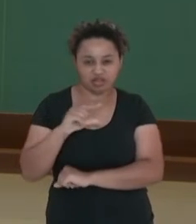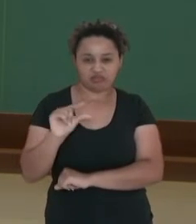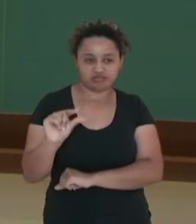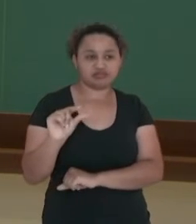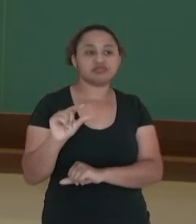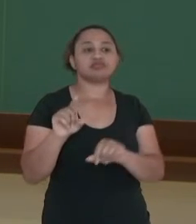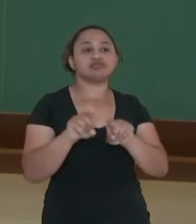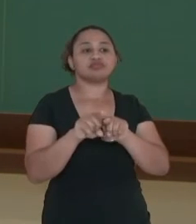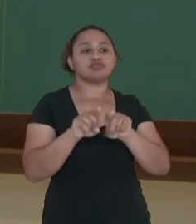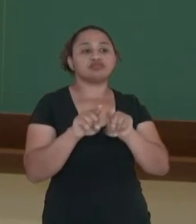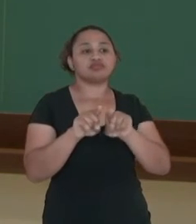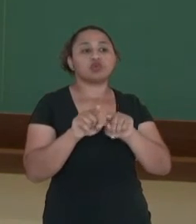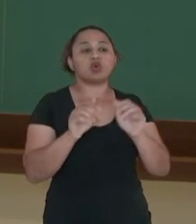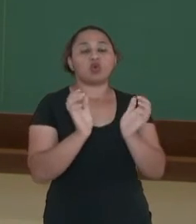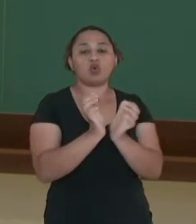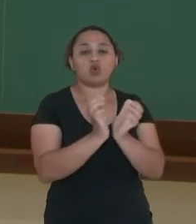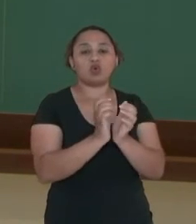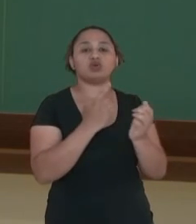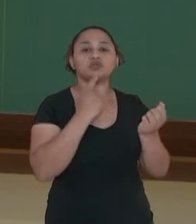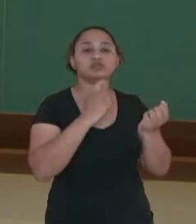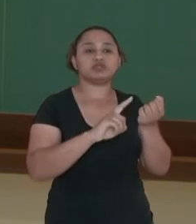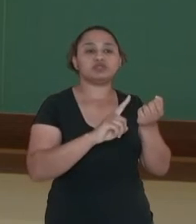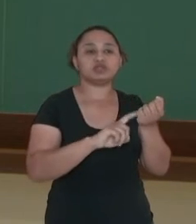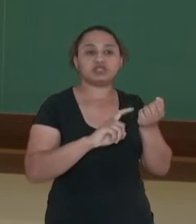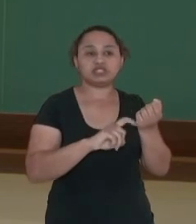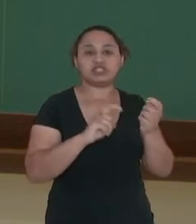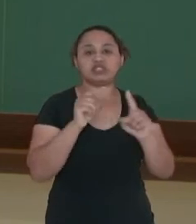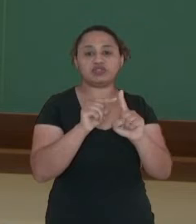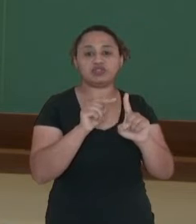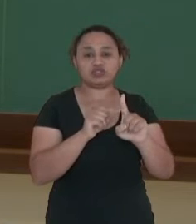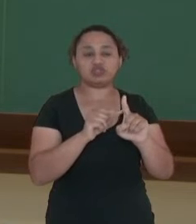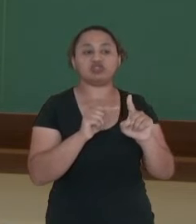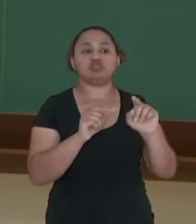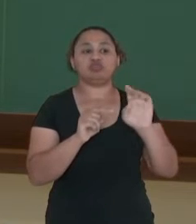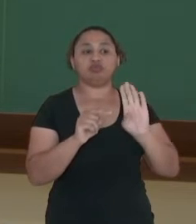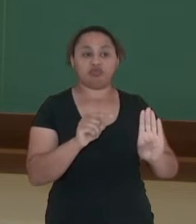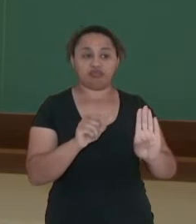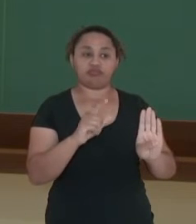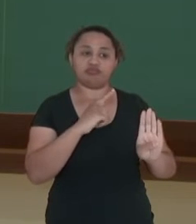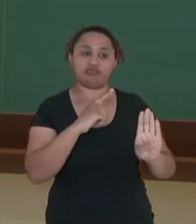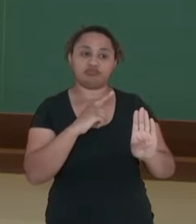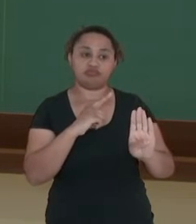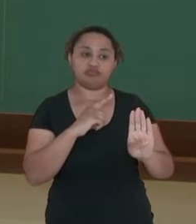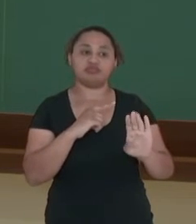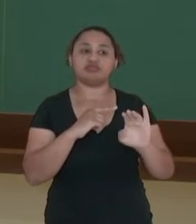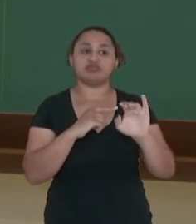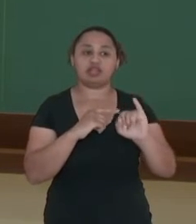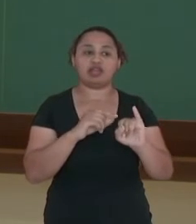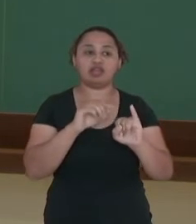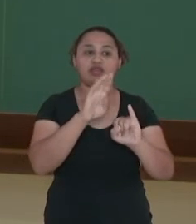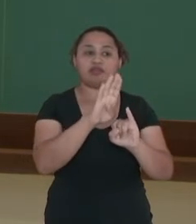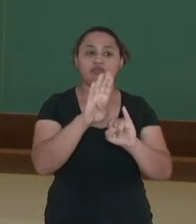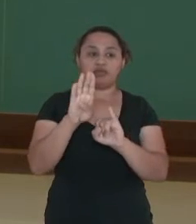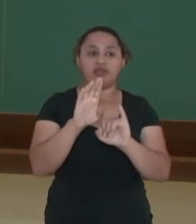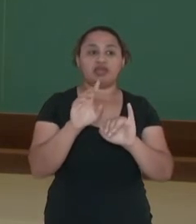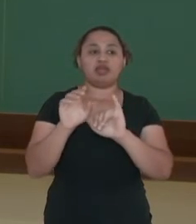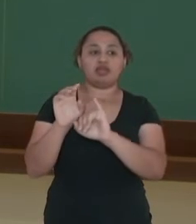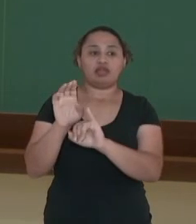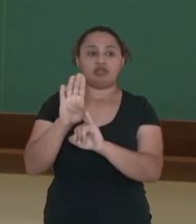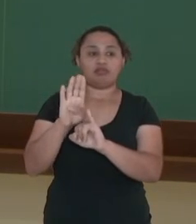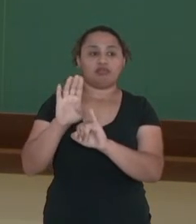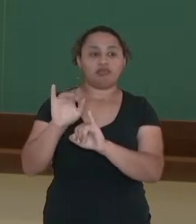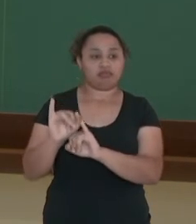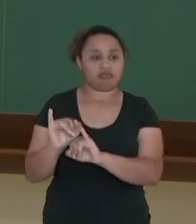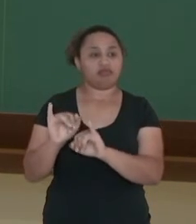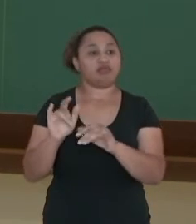O genótipo, o grupo B, né? Ou seja, o fenótipo B vai ter os genótipos homozigotos e heterozigotos, vai ser Q ao quadrado mais